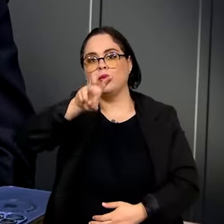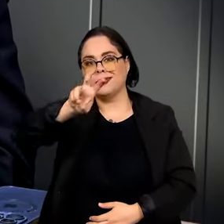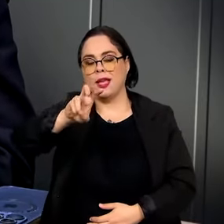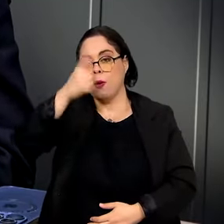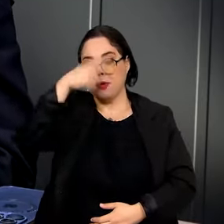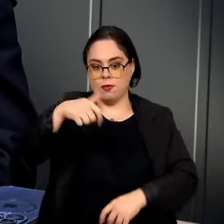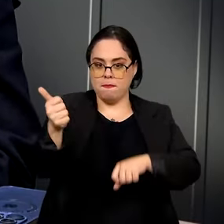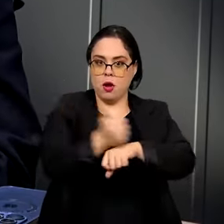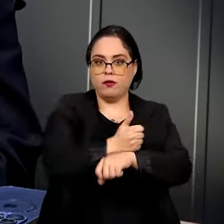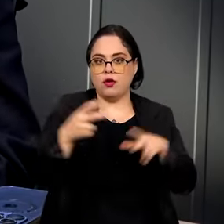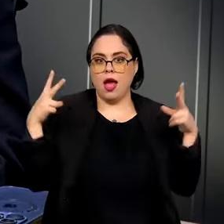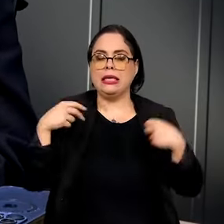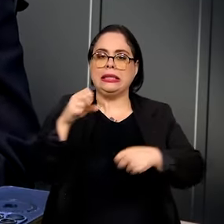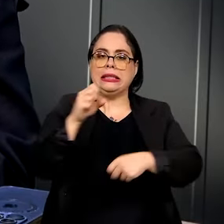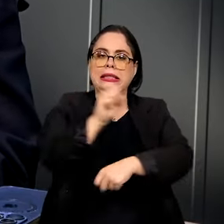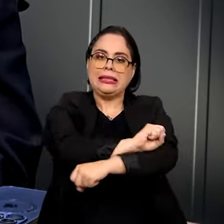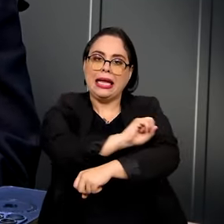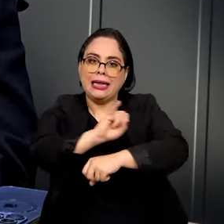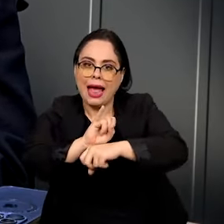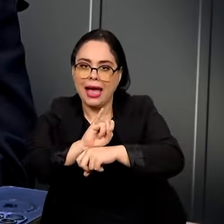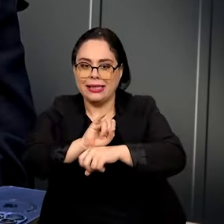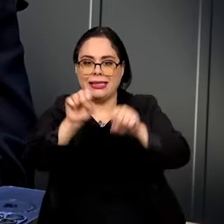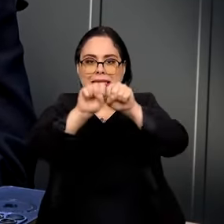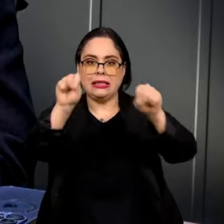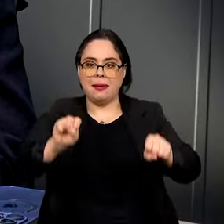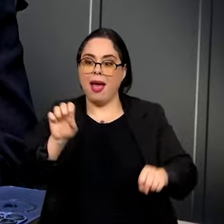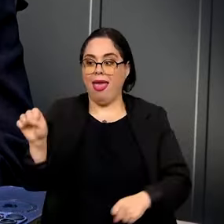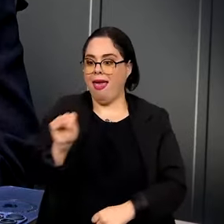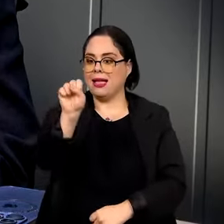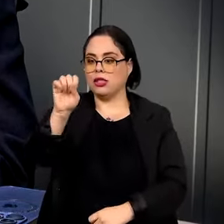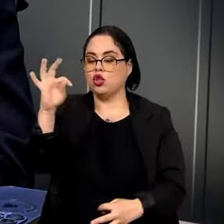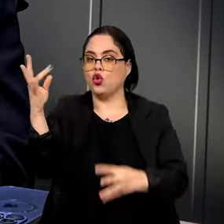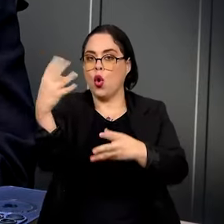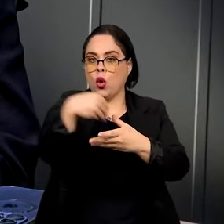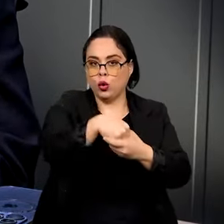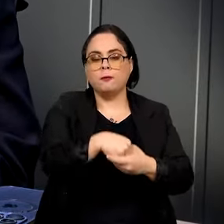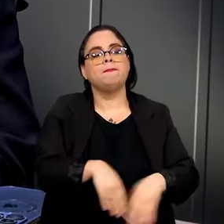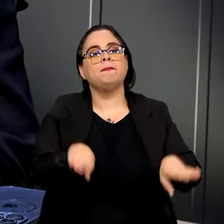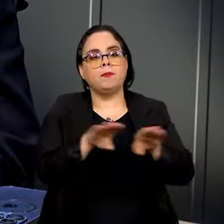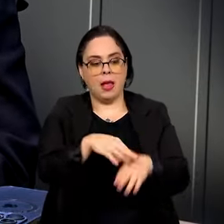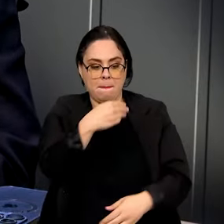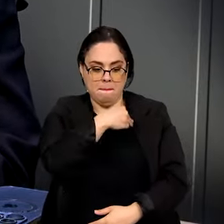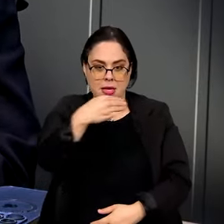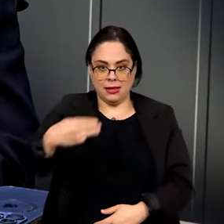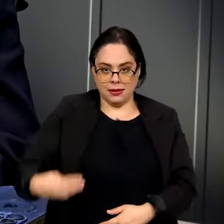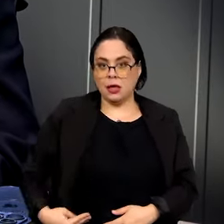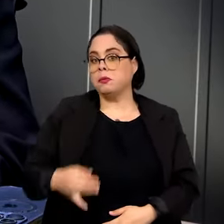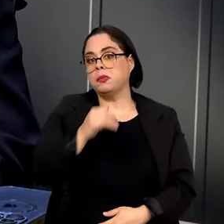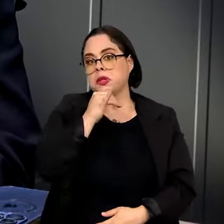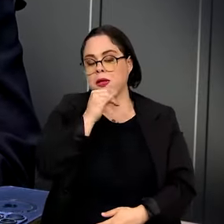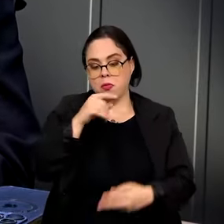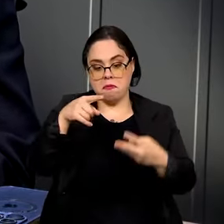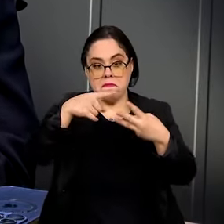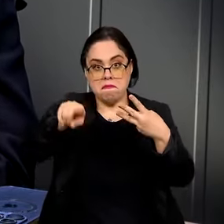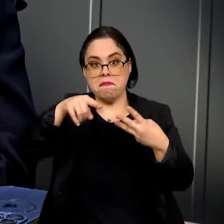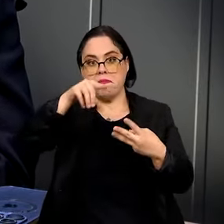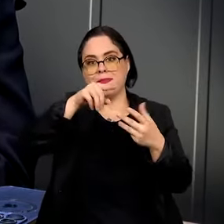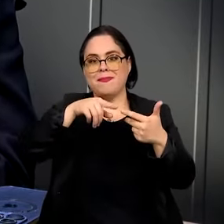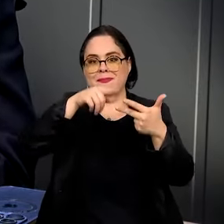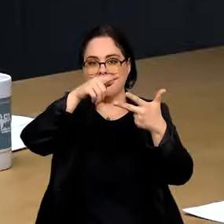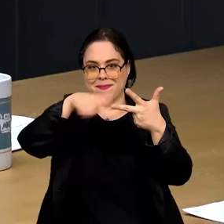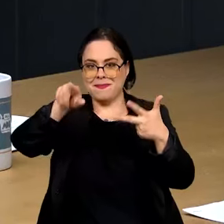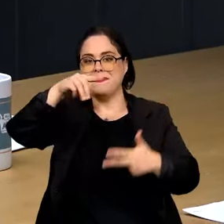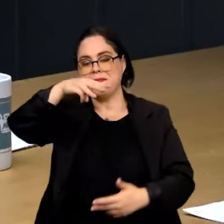eh o SENAI então todo o sistema ess está conosco Além disso Ministérios como o MEC né são